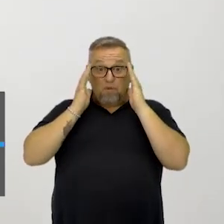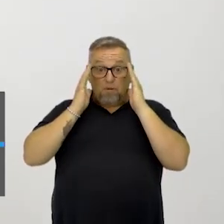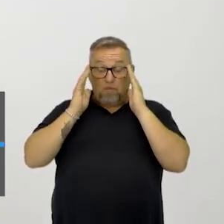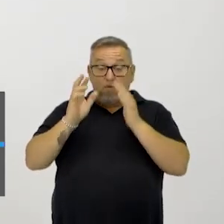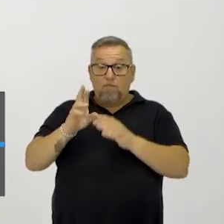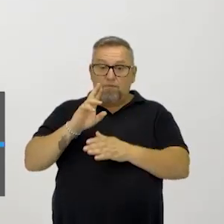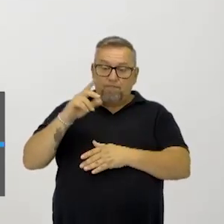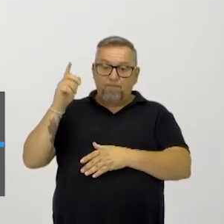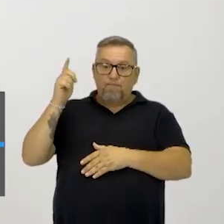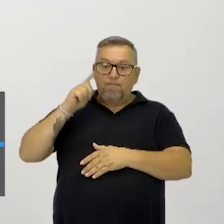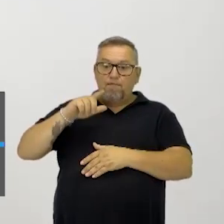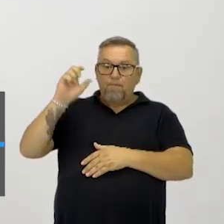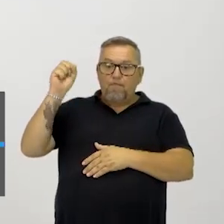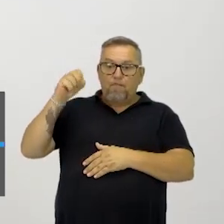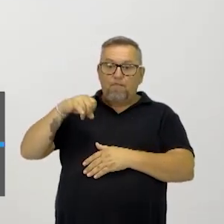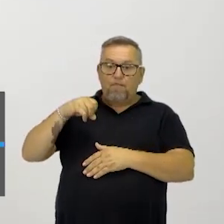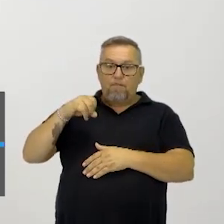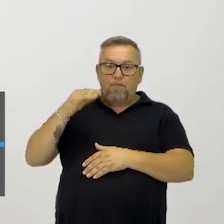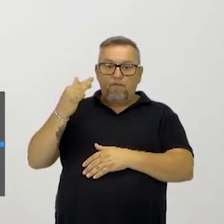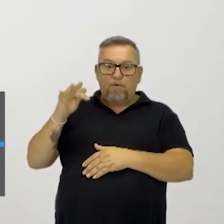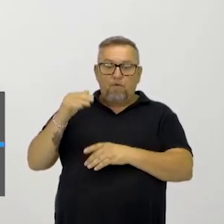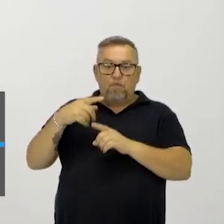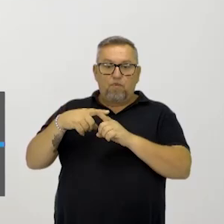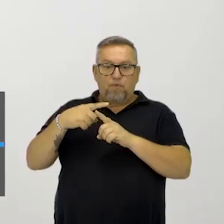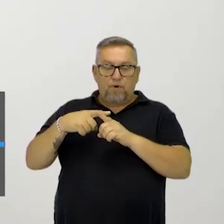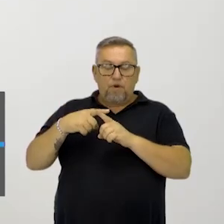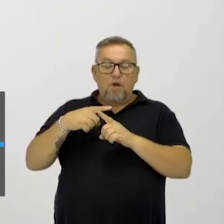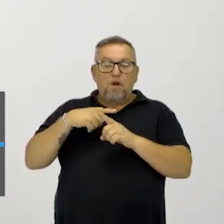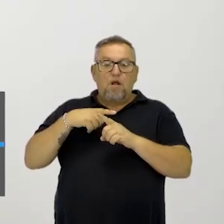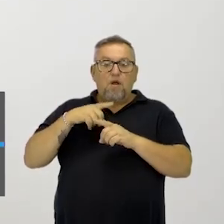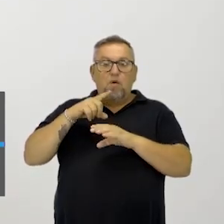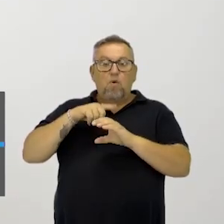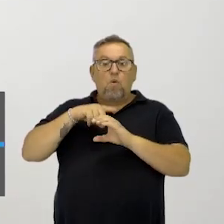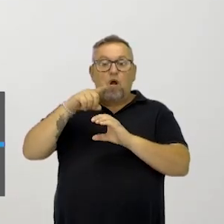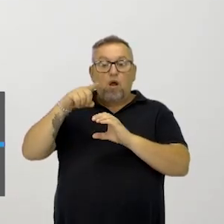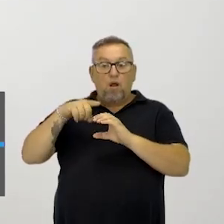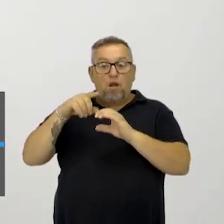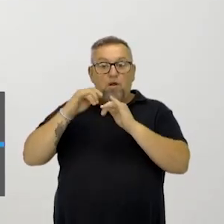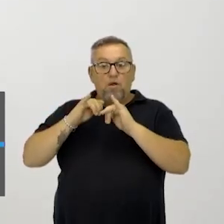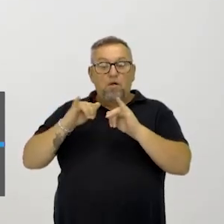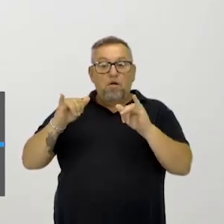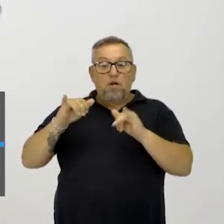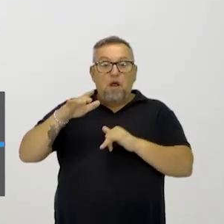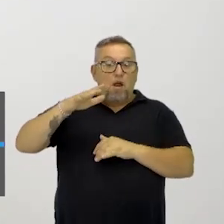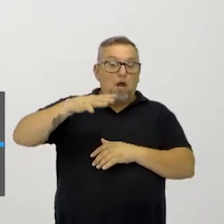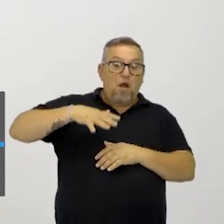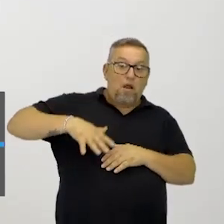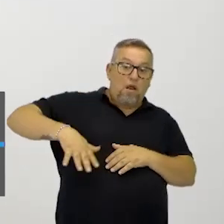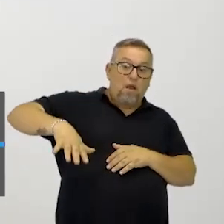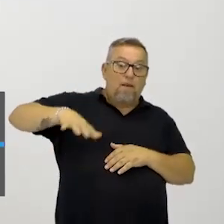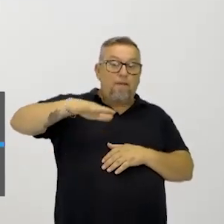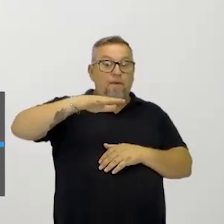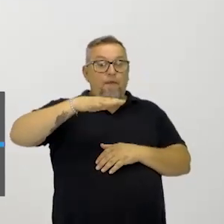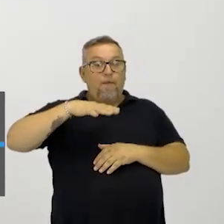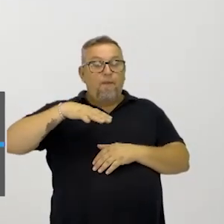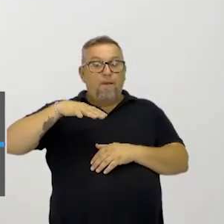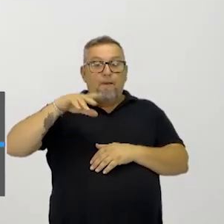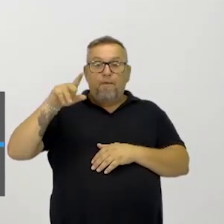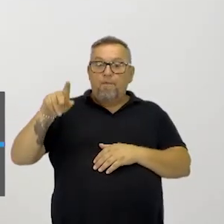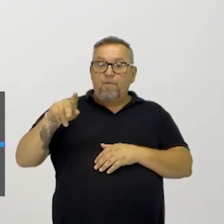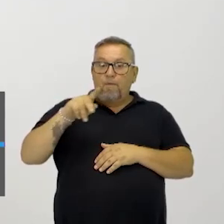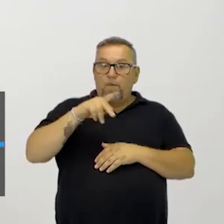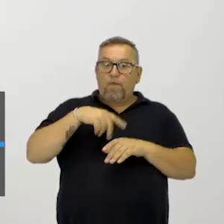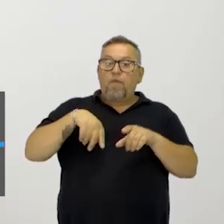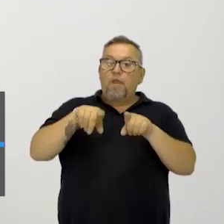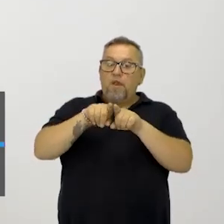legais, gente, vocês conseguiram. Sim, a resposta é falso, porque o artigo, como o professor mencionou, o artigo ele é para o público em geral, então os professores